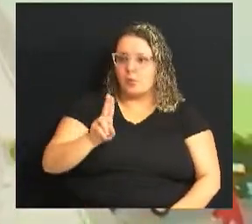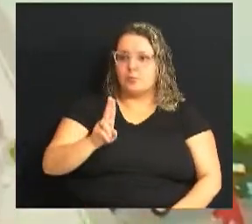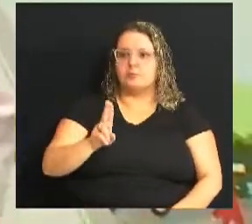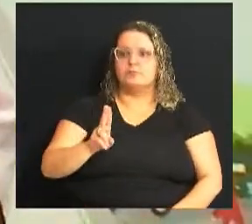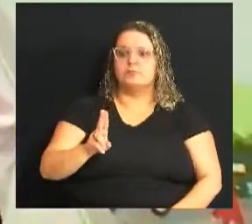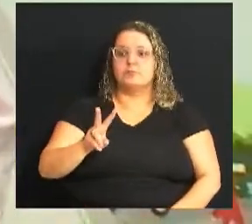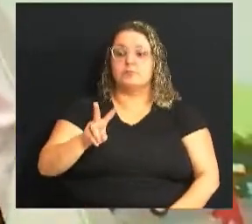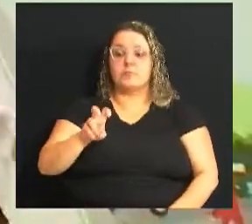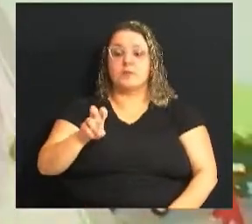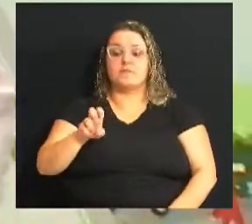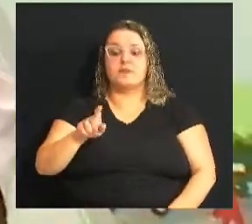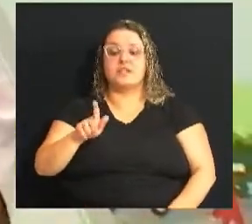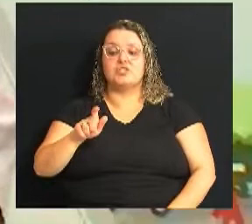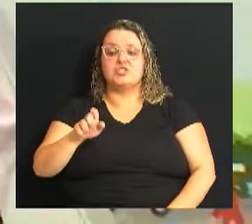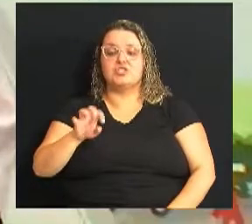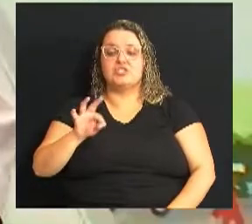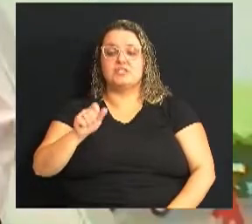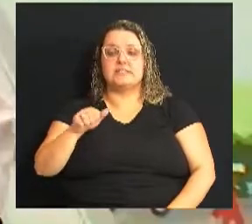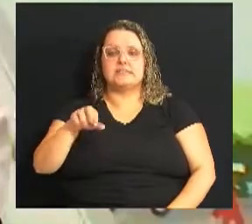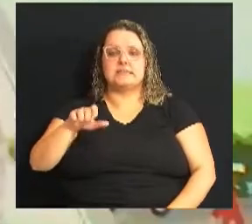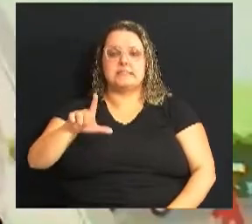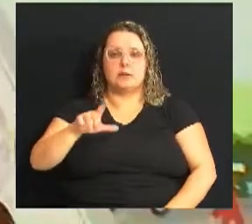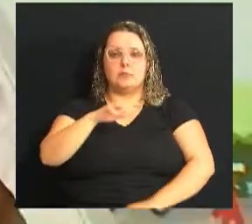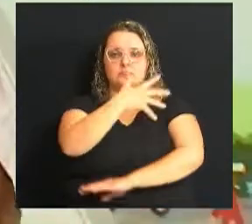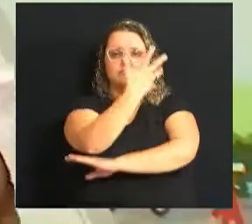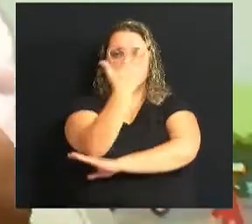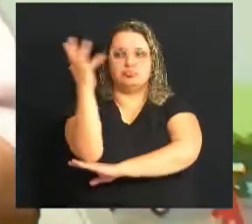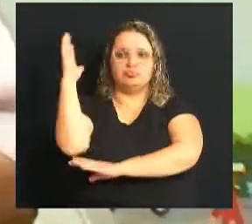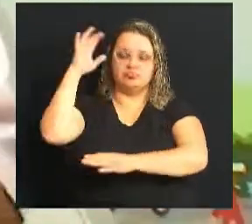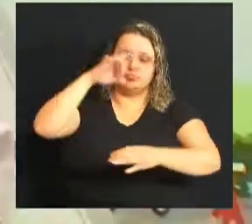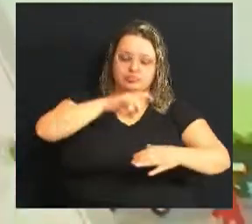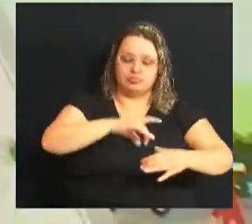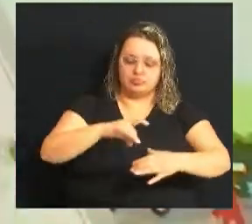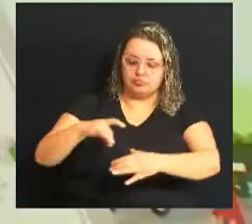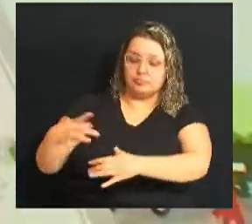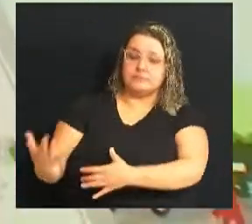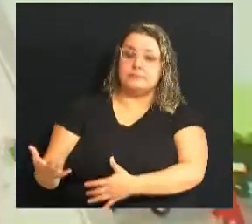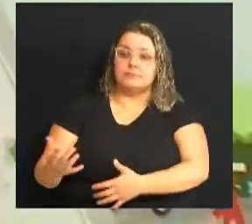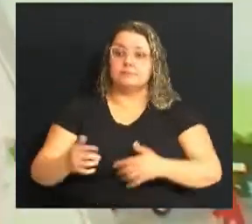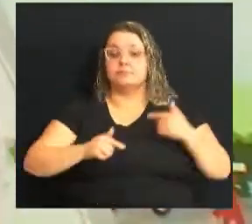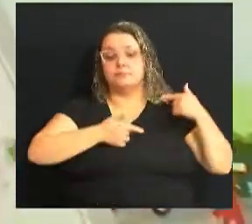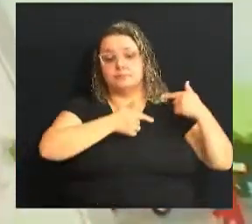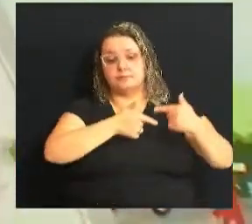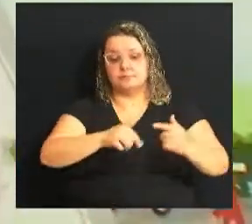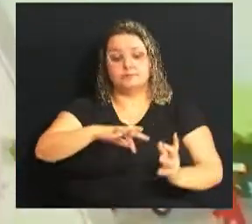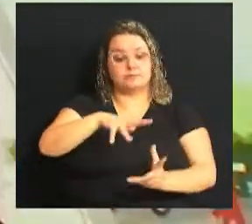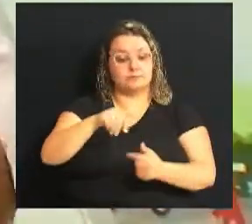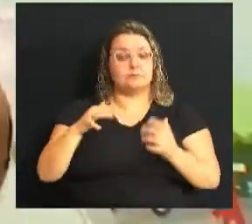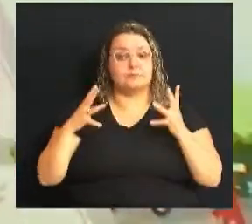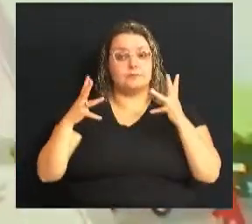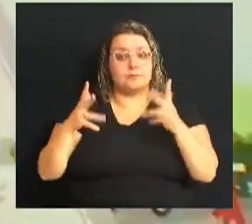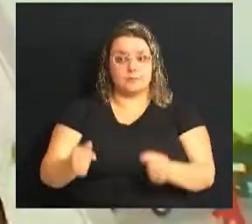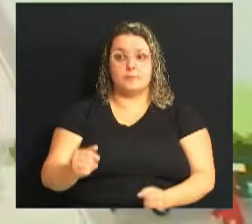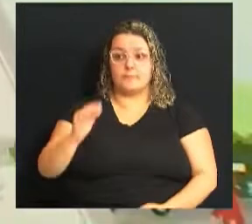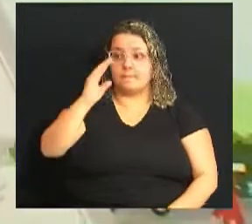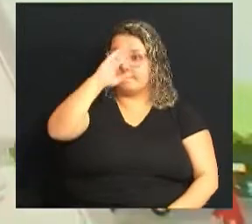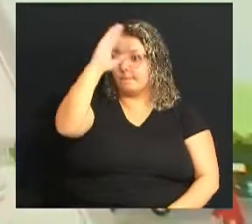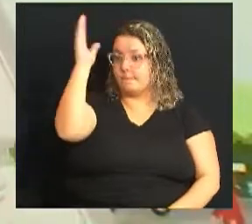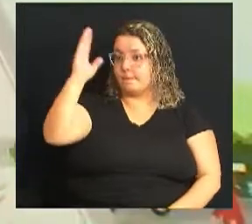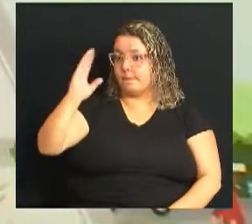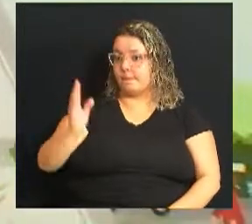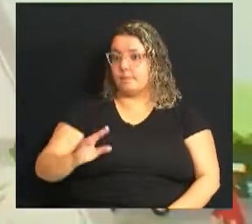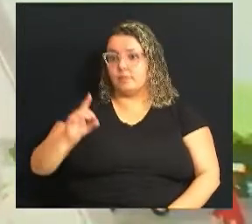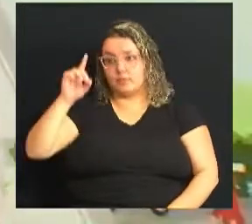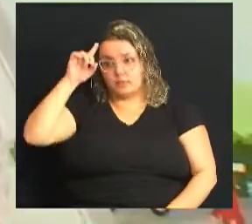vegetal. E essa tradição, ela ocorre no mundo todo. No Brasil, é o dia 21